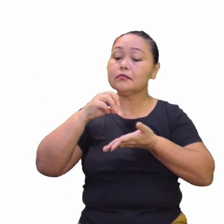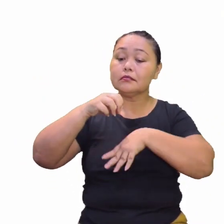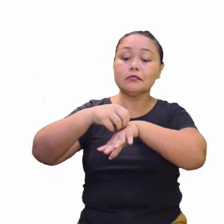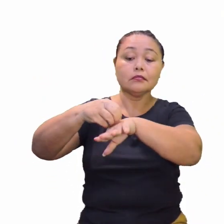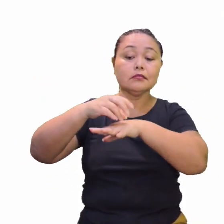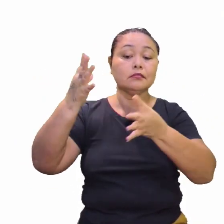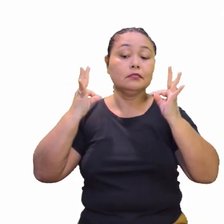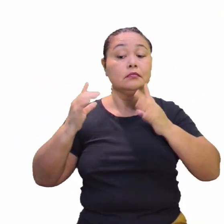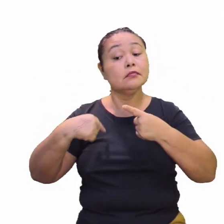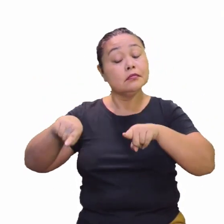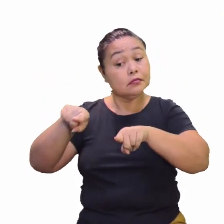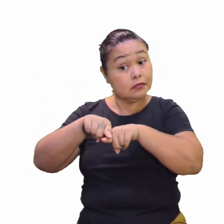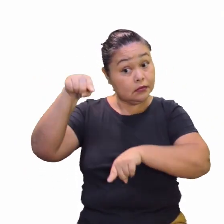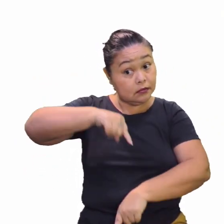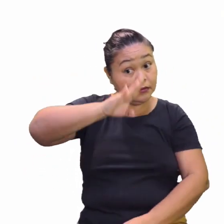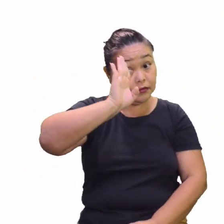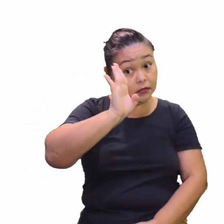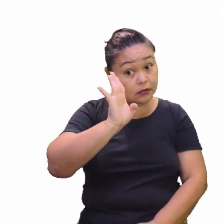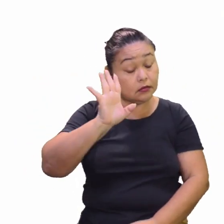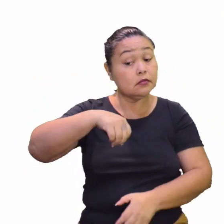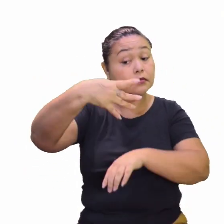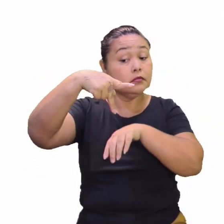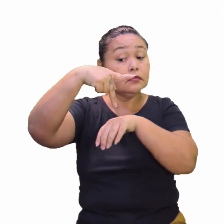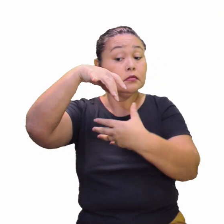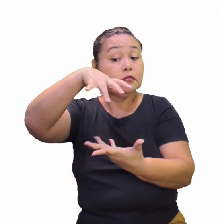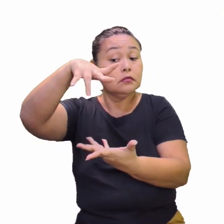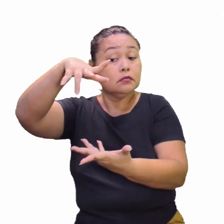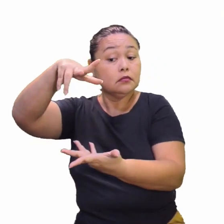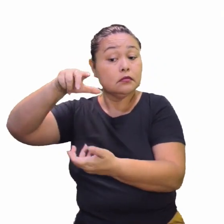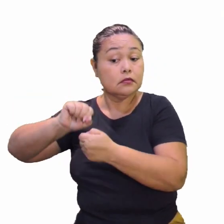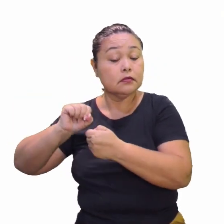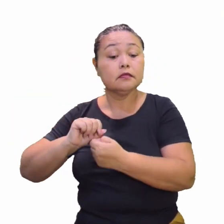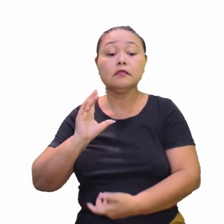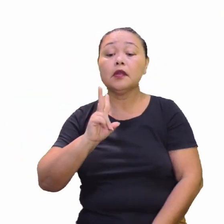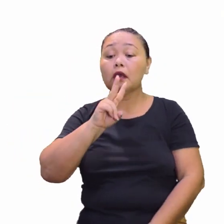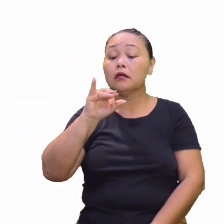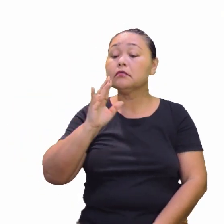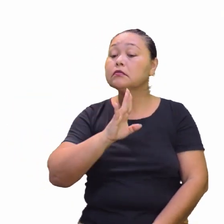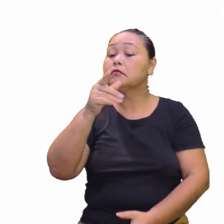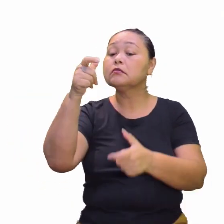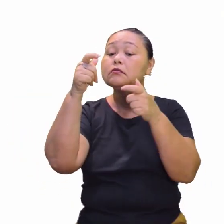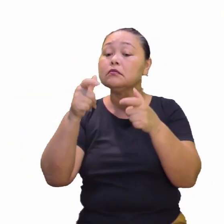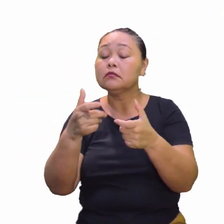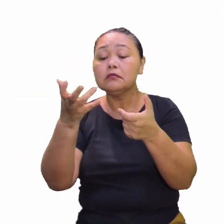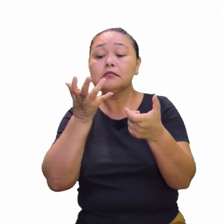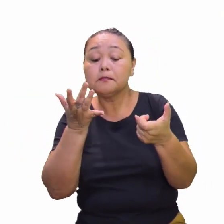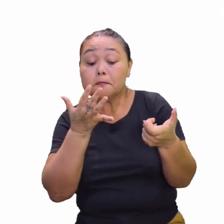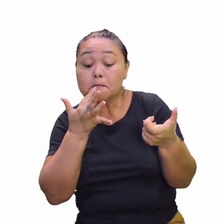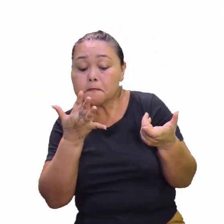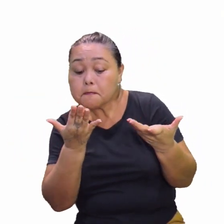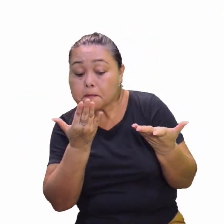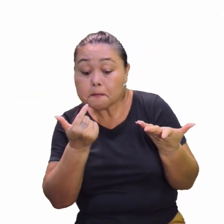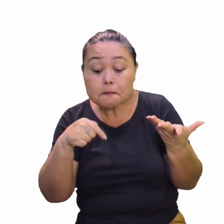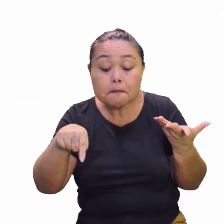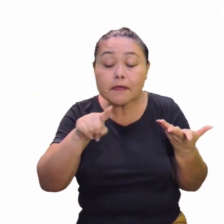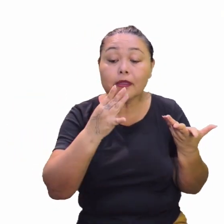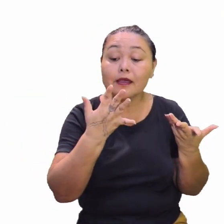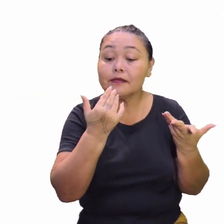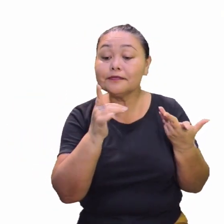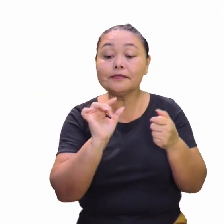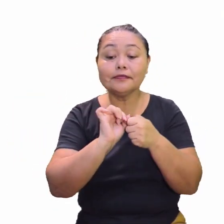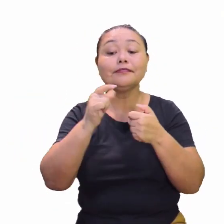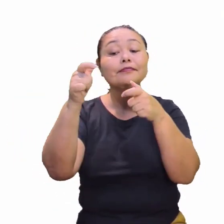várias cidades do Brasil e do mundo. Do mundo, né? Você, quando vai numa determinada localidade, você quer provar o alimento